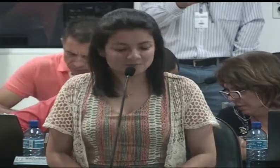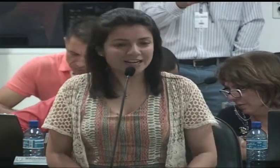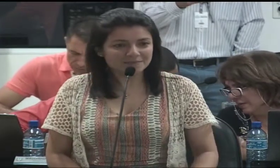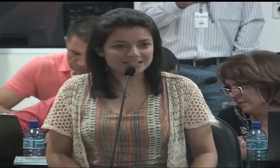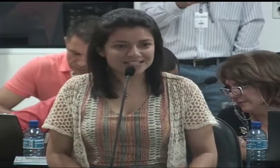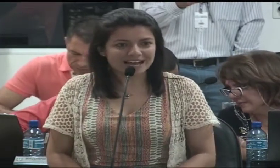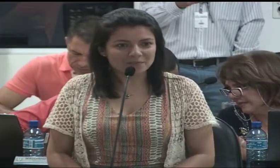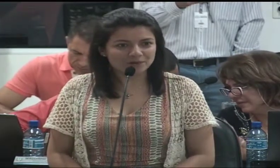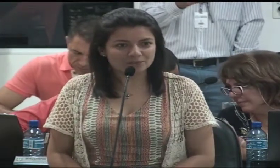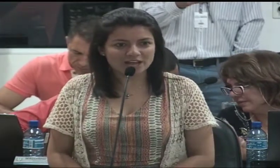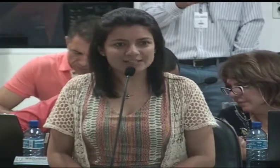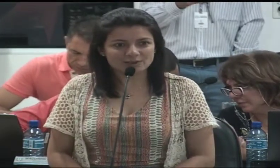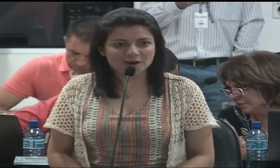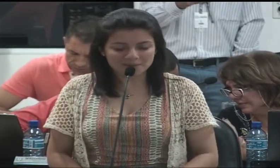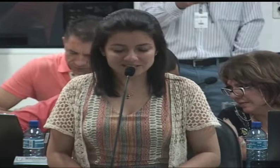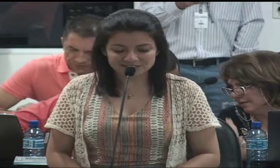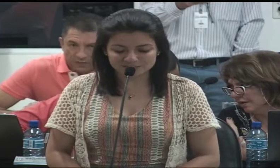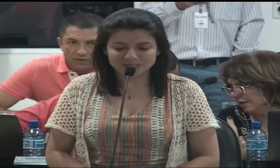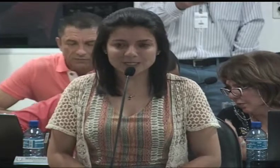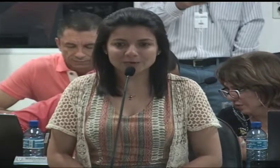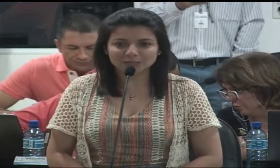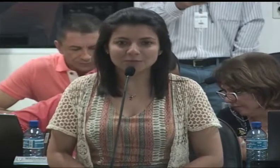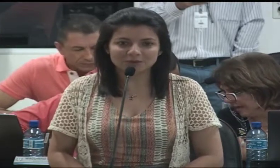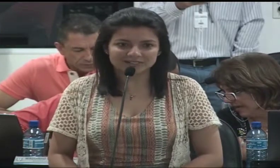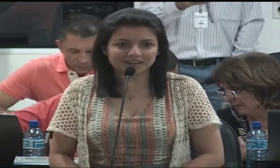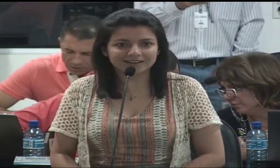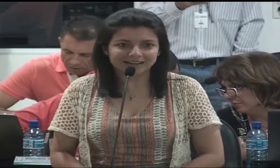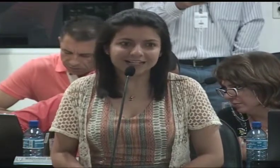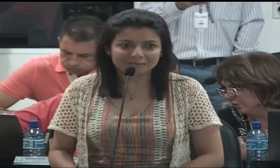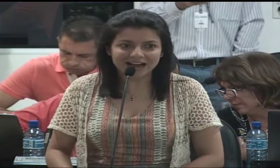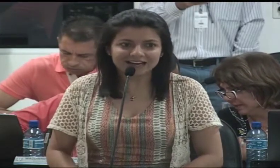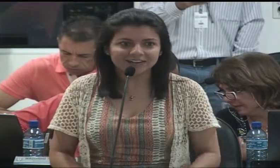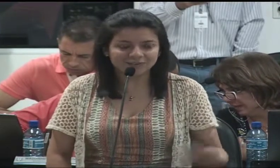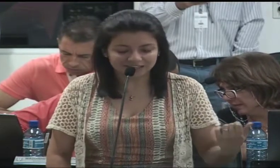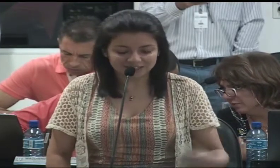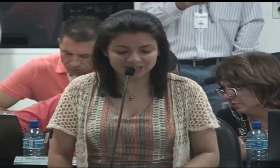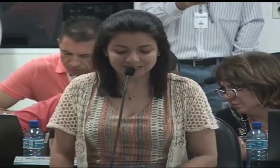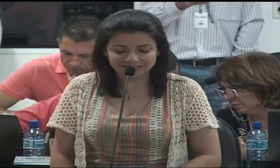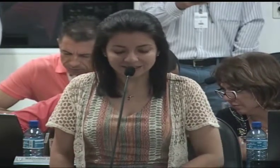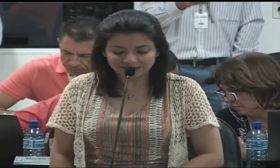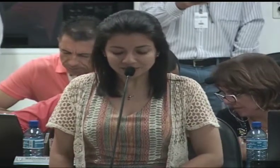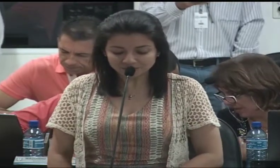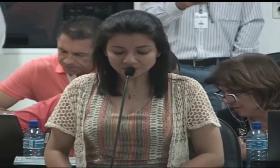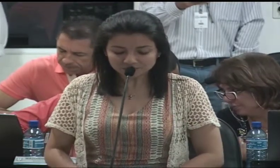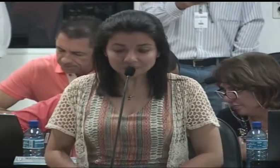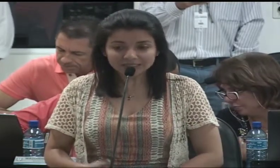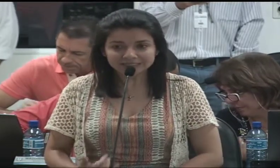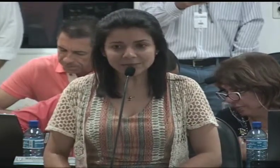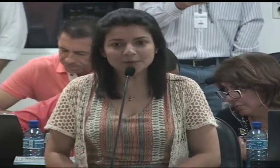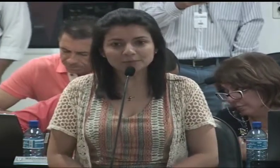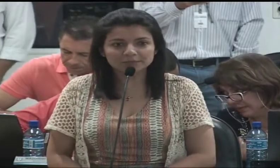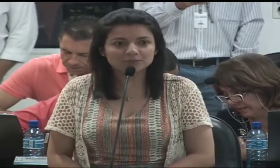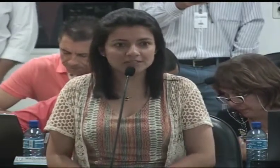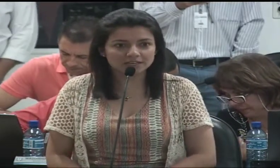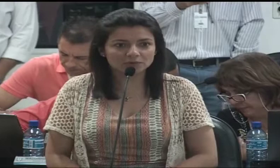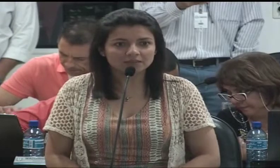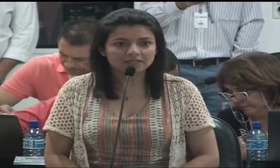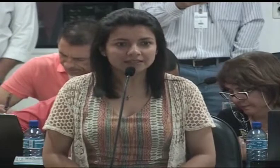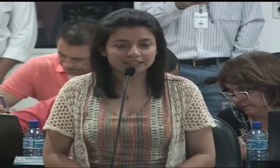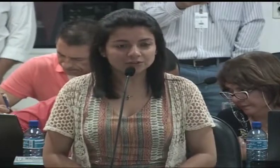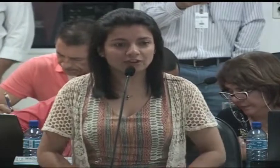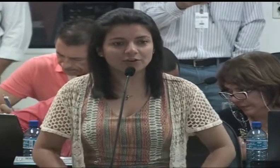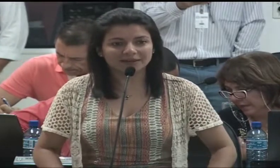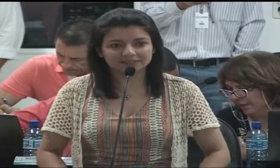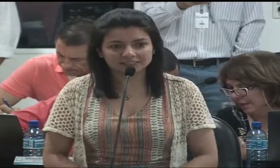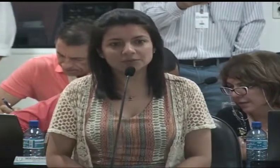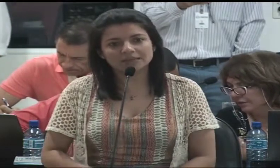Então, parabenizar aí pelo gesto, realmente a Associação Nipo Brasileira, que é a Nibrale, que fica lá na Chácara Santa Helena, tem uma contribuição